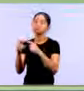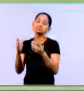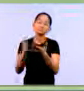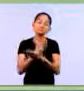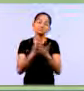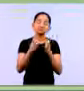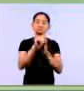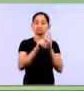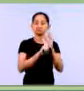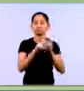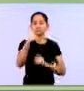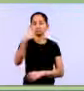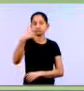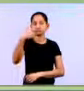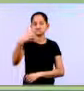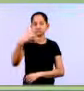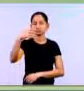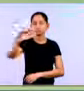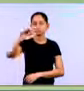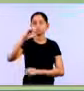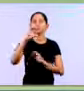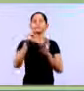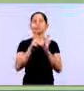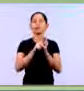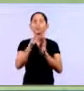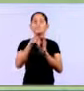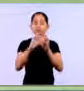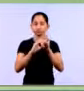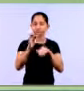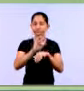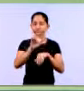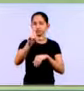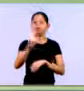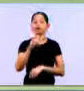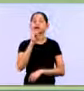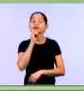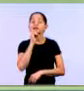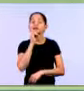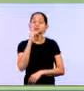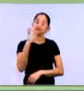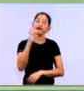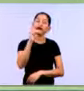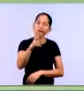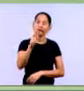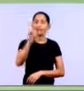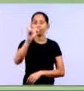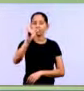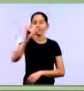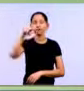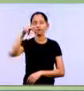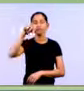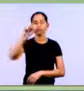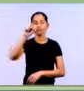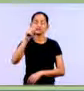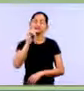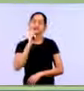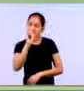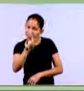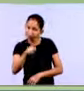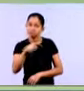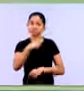no artigo 149 da Constituição. Como exemplo, nós temos a contribuição para a Previdência Social, CONFINS,